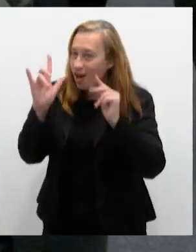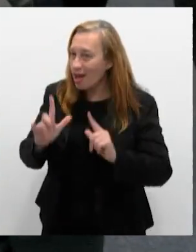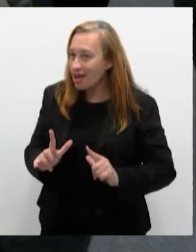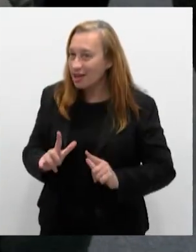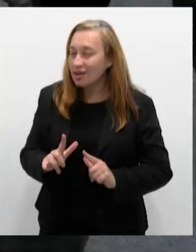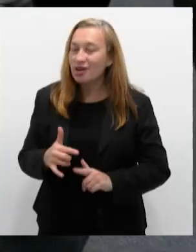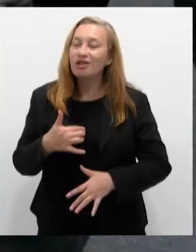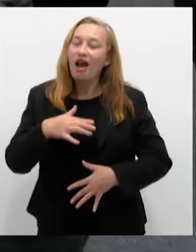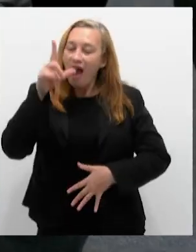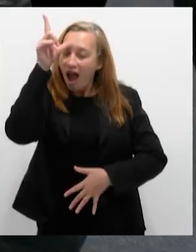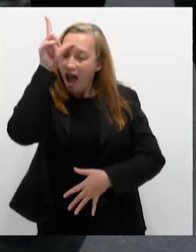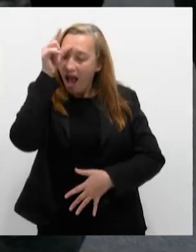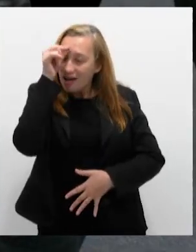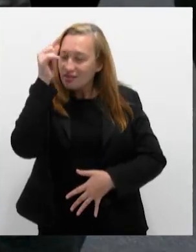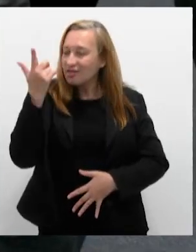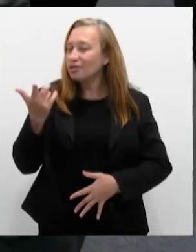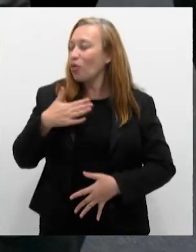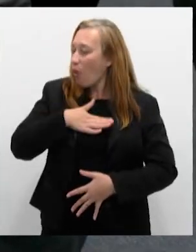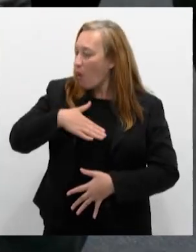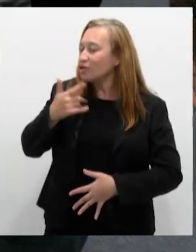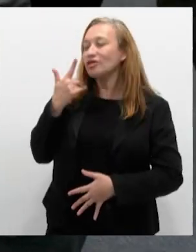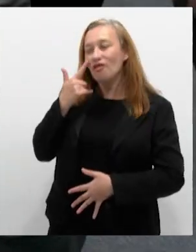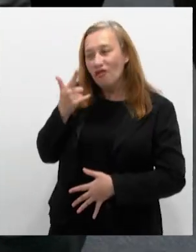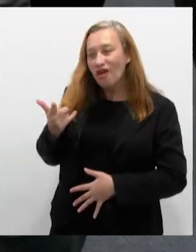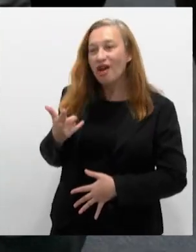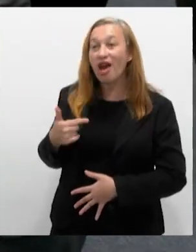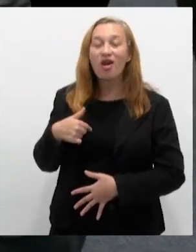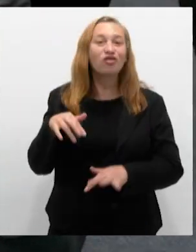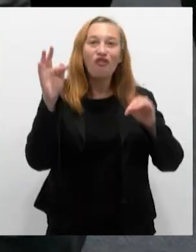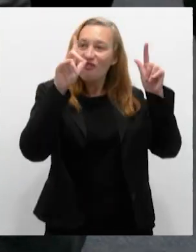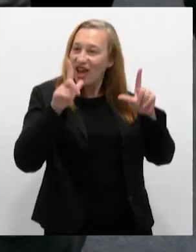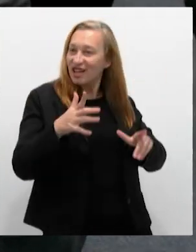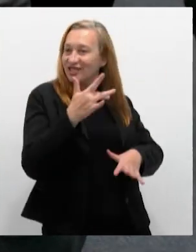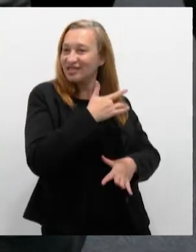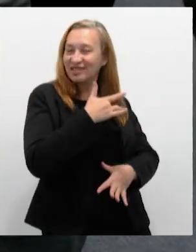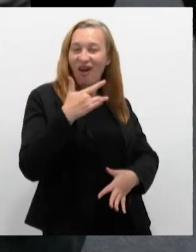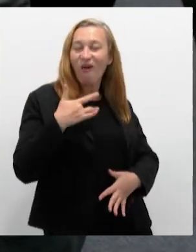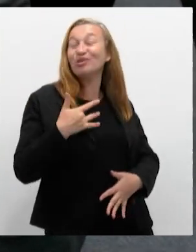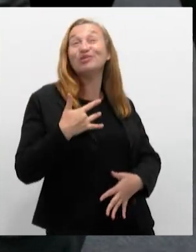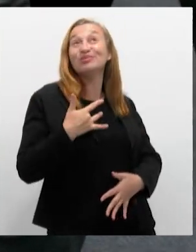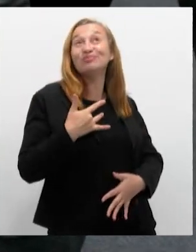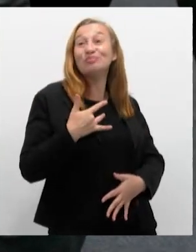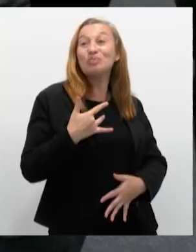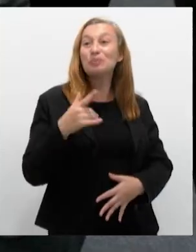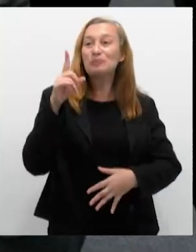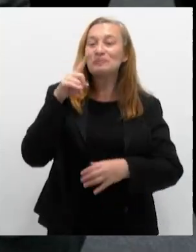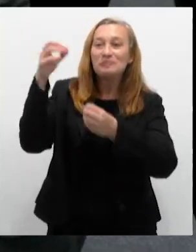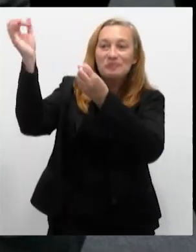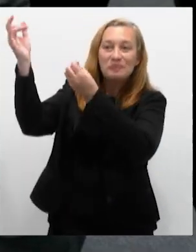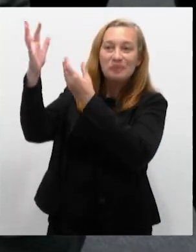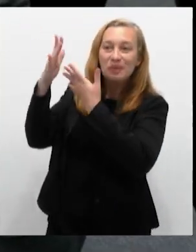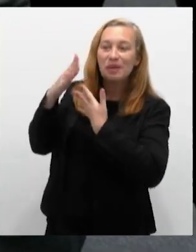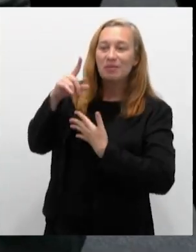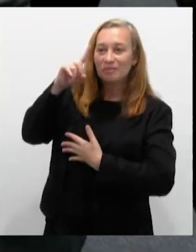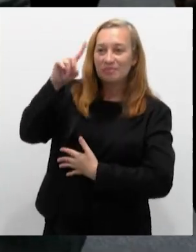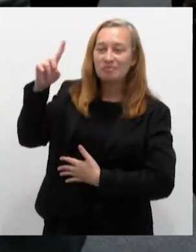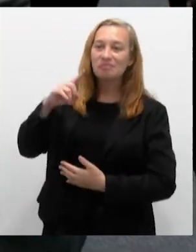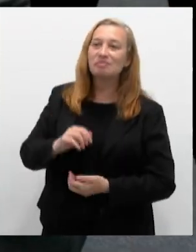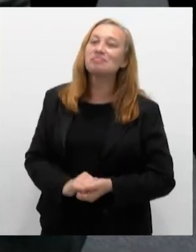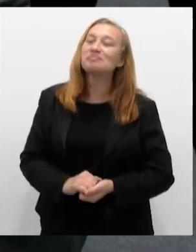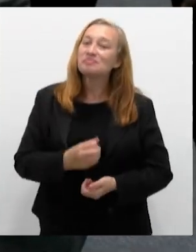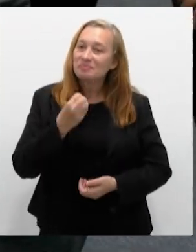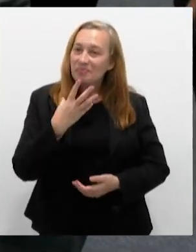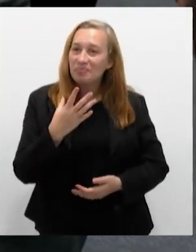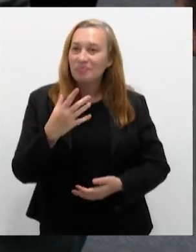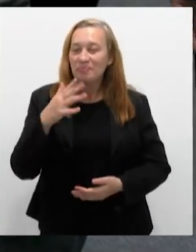Tá aliviado, tá assim, tô gostando de ver, tô feliz achando da que vida, com saúde e com a bênção de Deus. Vamos ter notícias boas triste, aí, não? que bom.